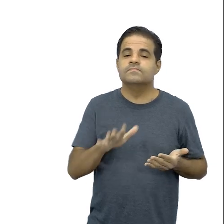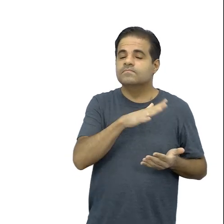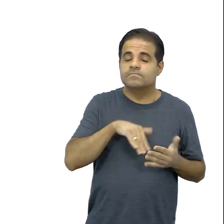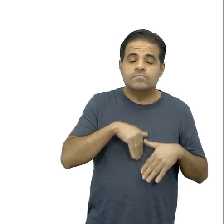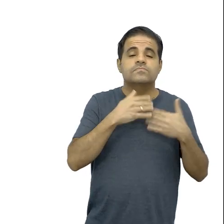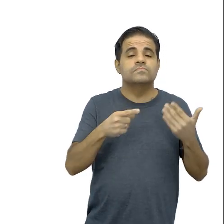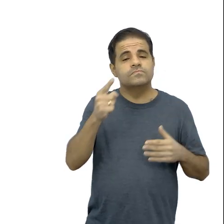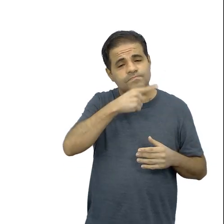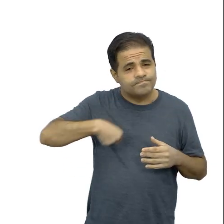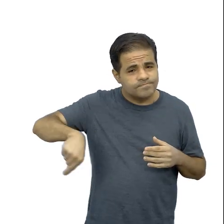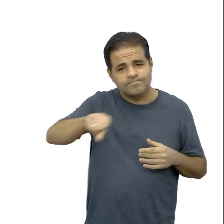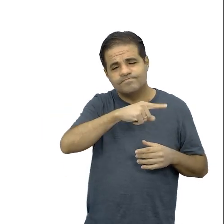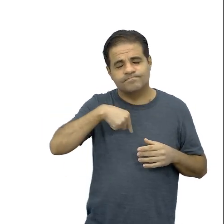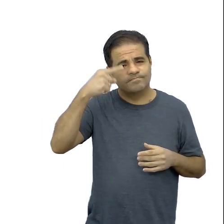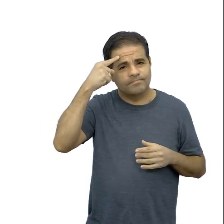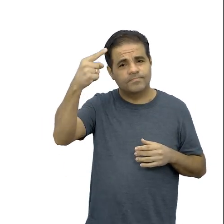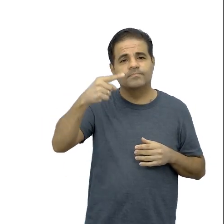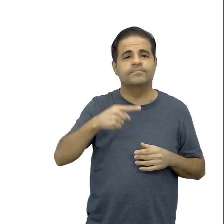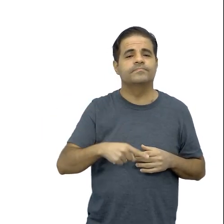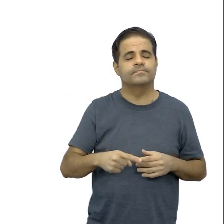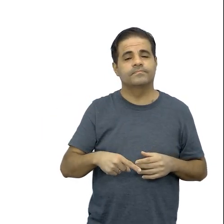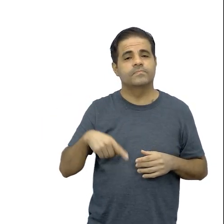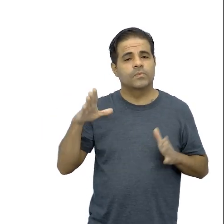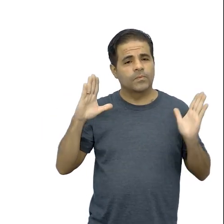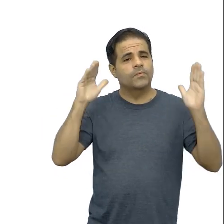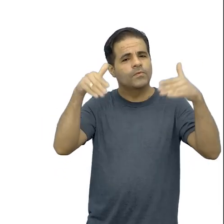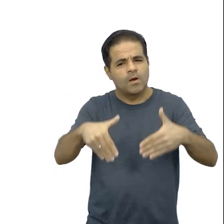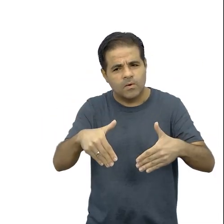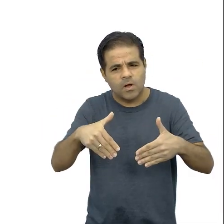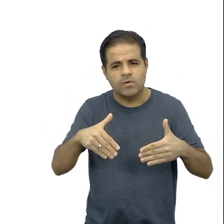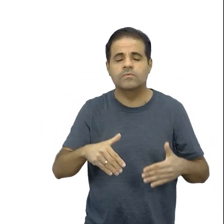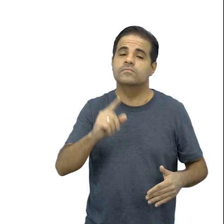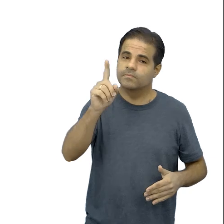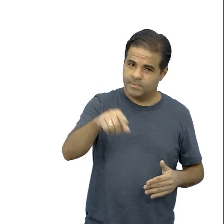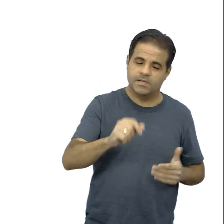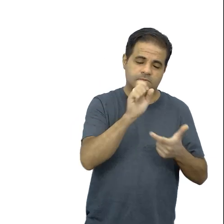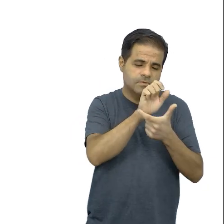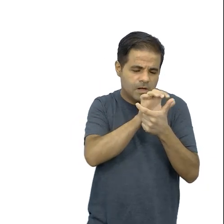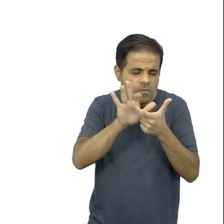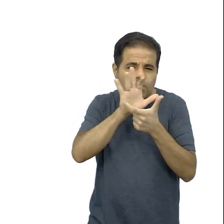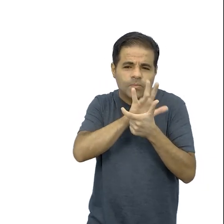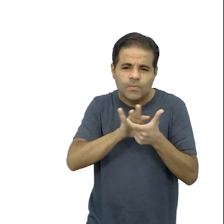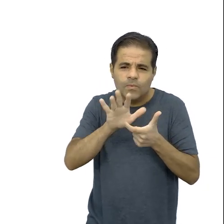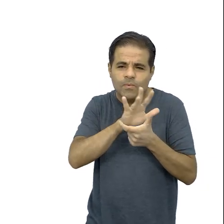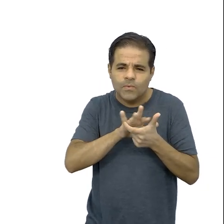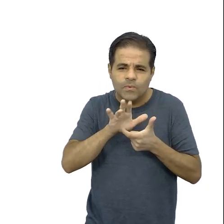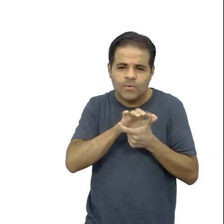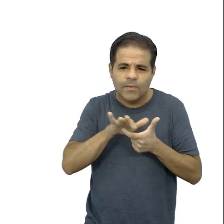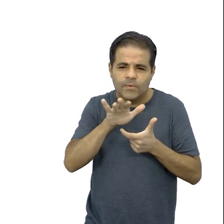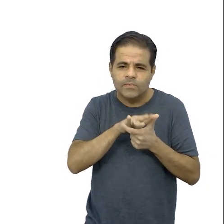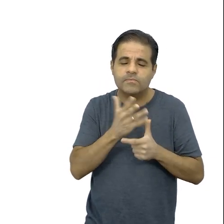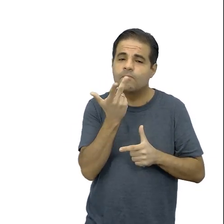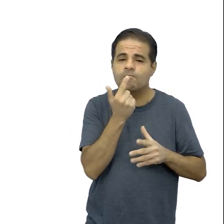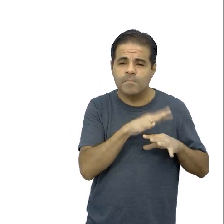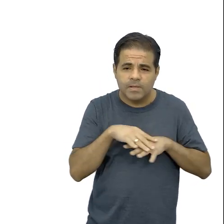qual seria o nosso grande foco, né? É o letramento matemático, é